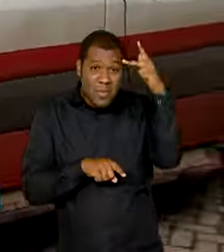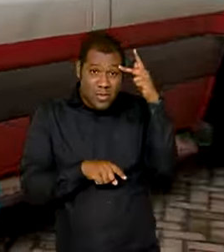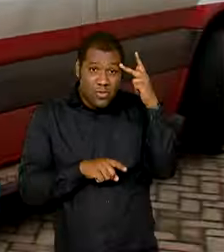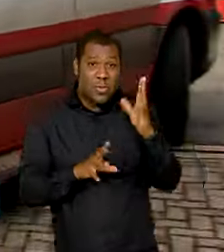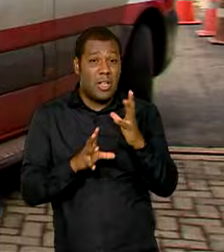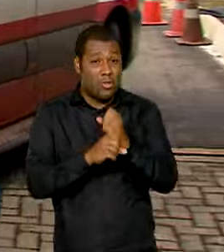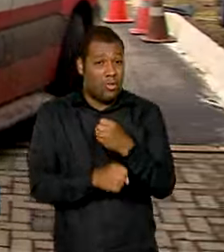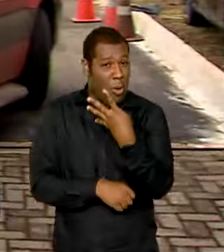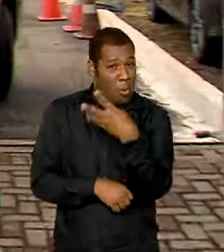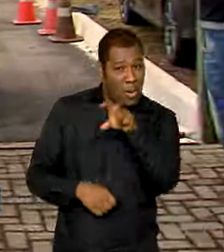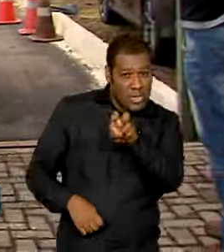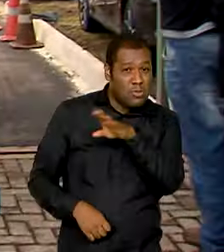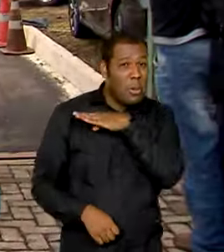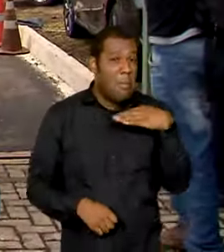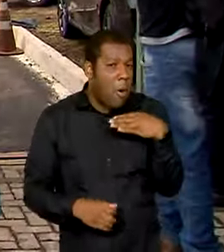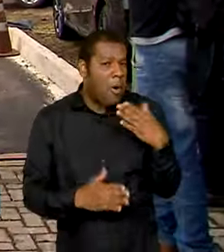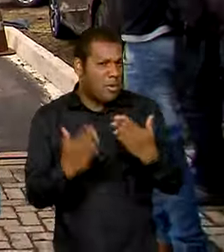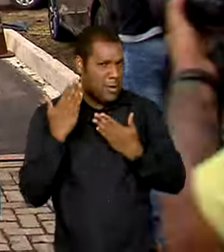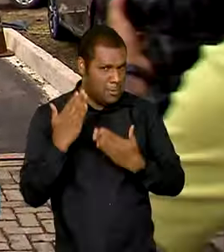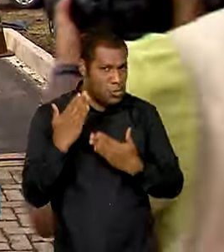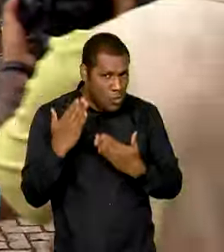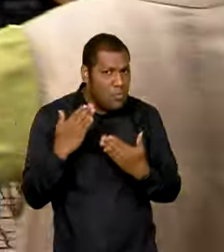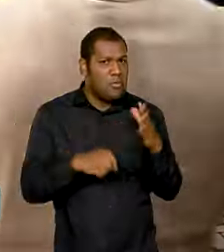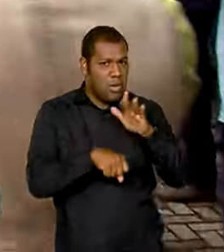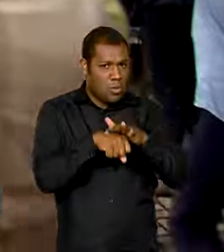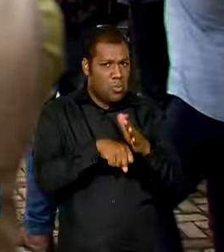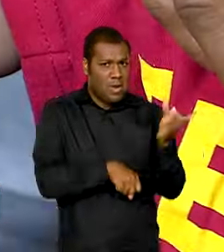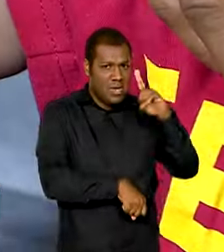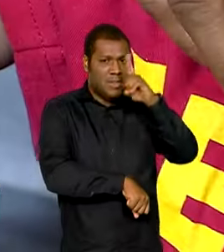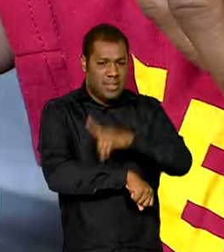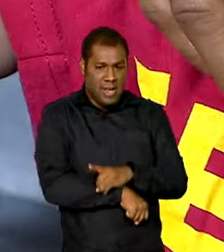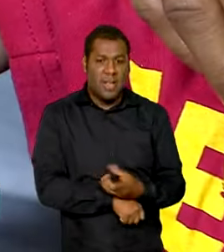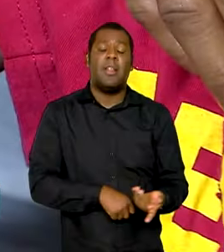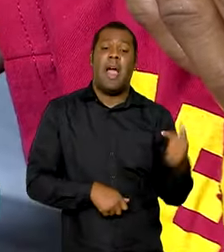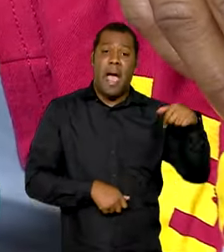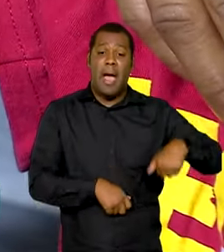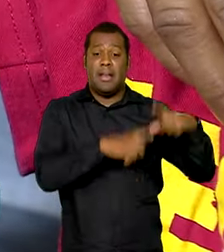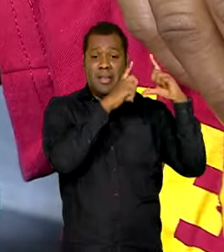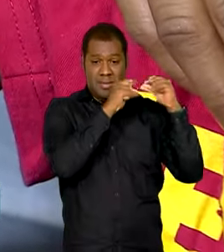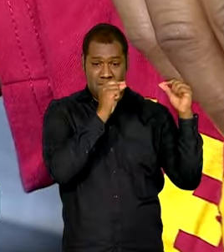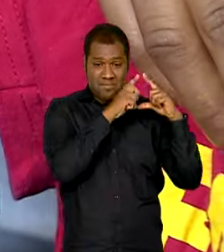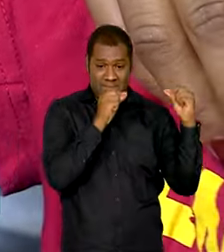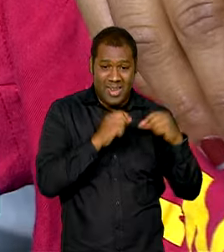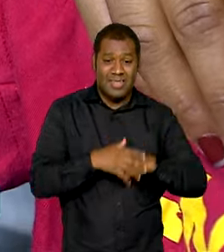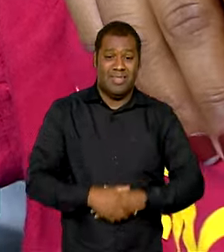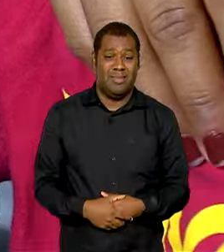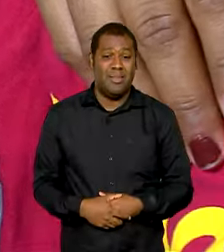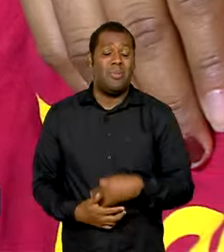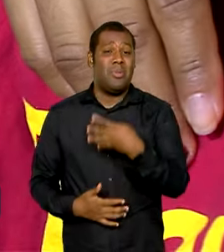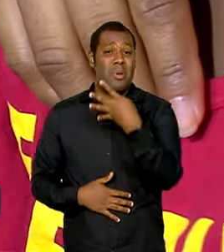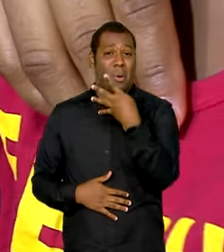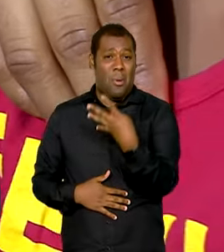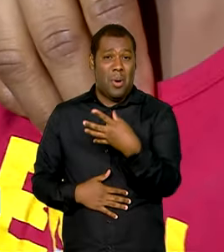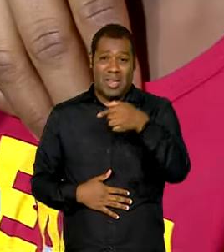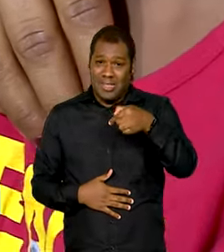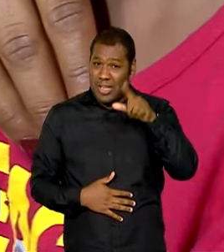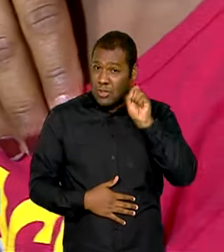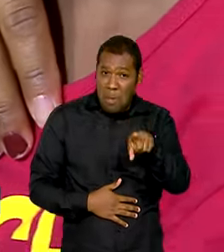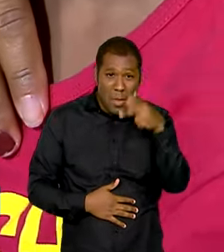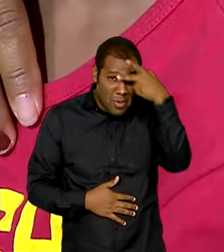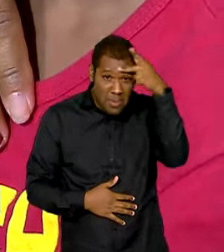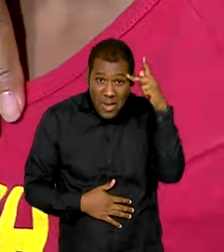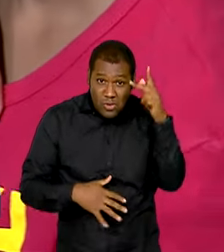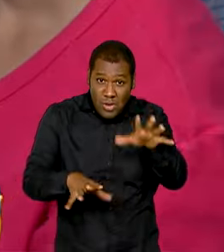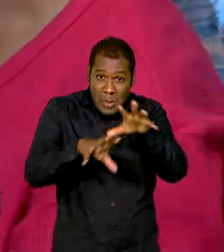óbitos suspeitos. Desde o início do ano, a capital federal registrou mais de 47 mil casos de